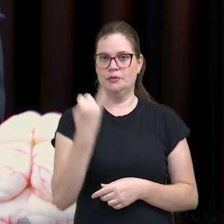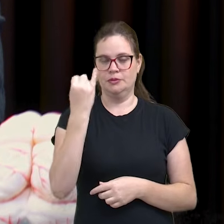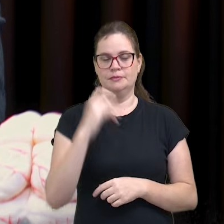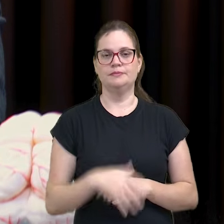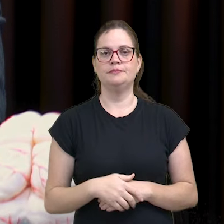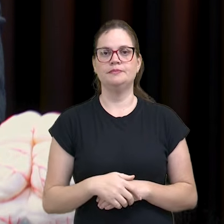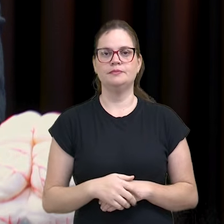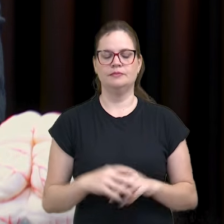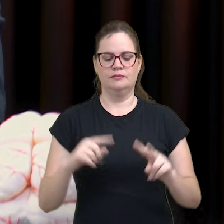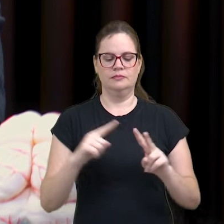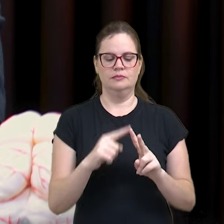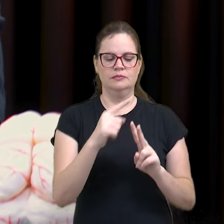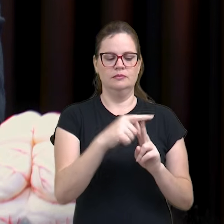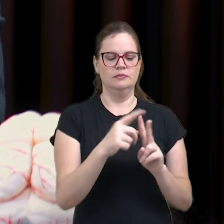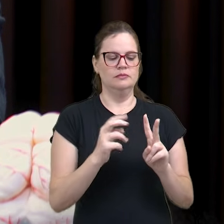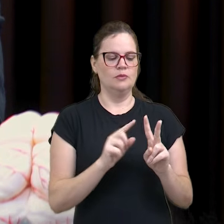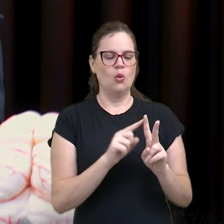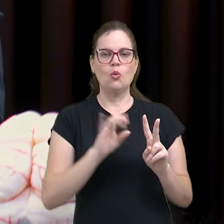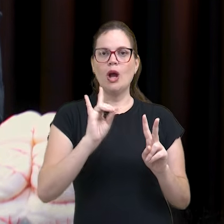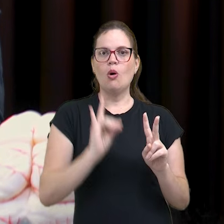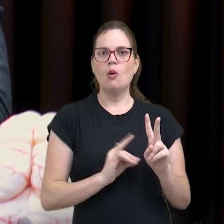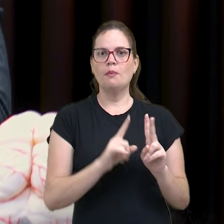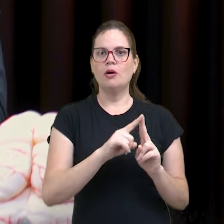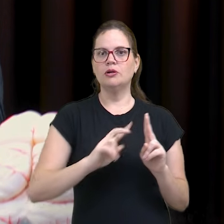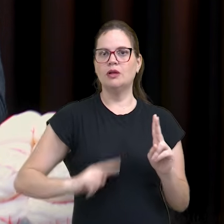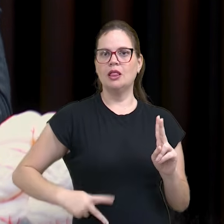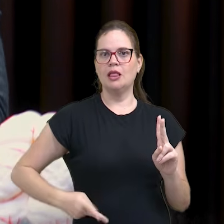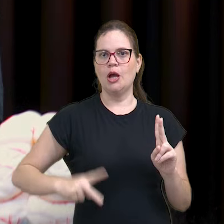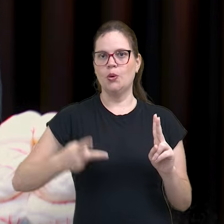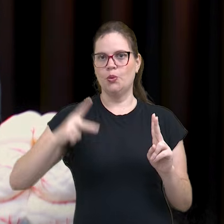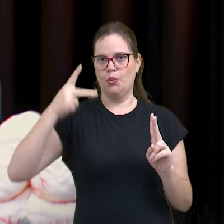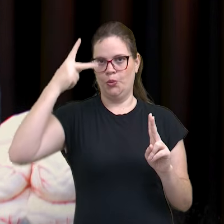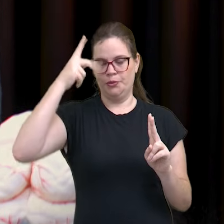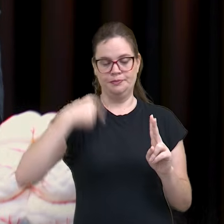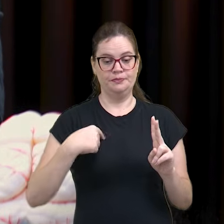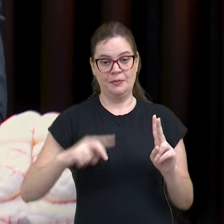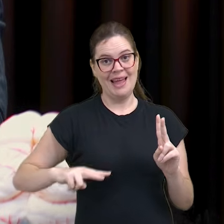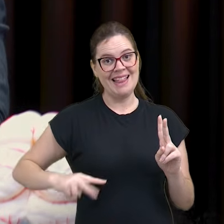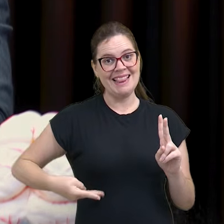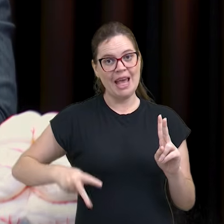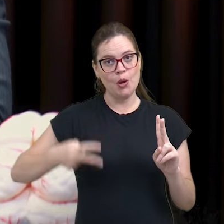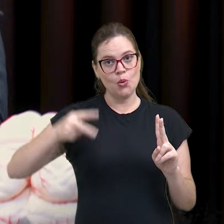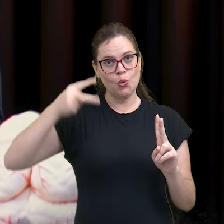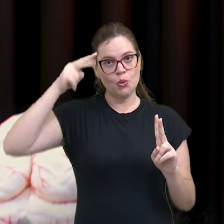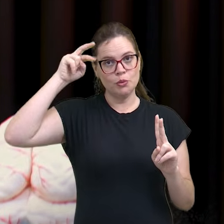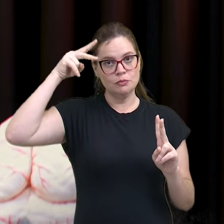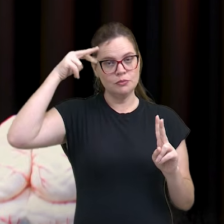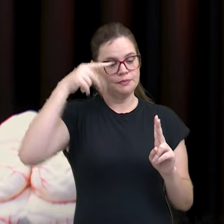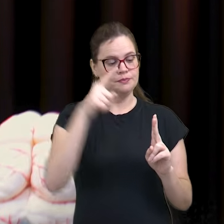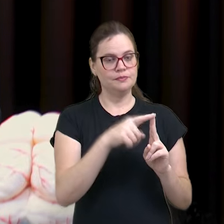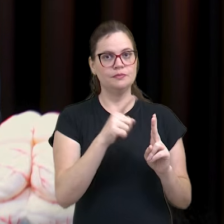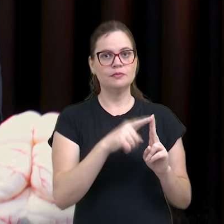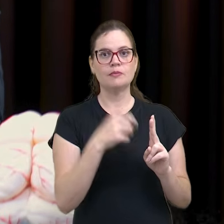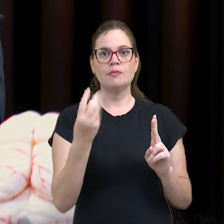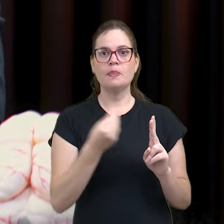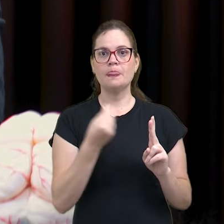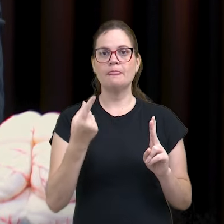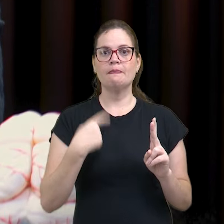neurotransmissor. Então, tem essa importância. A diferença deles, né? O que é um hormônio e o que é um neurotransmissor?